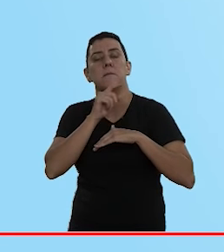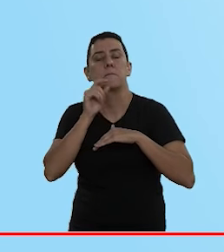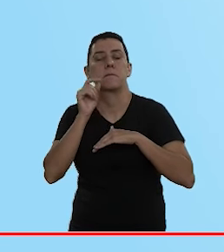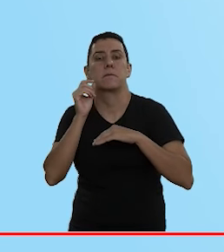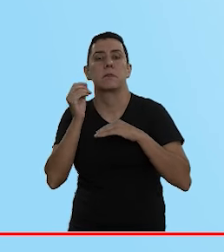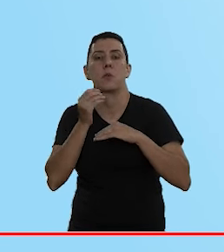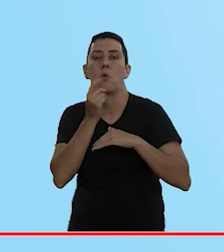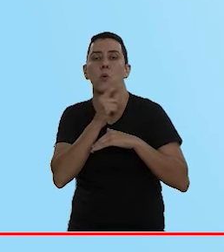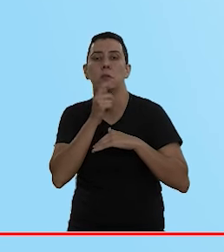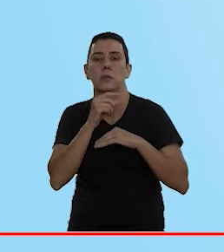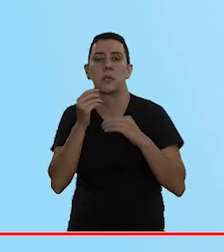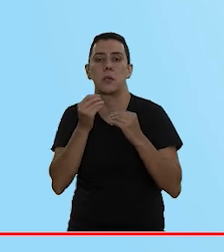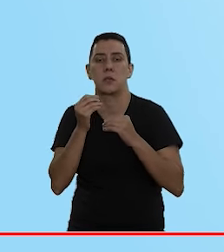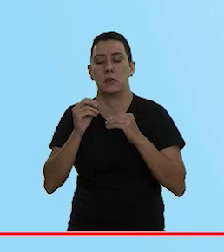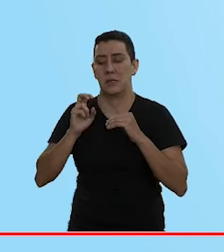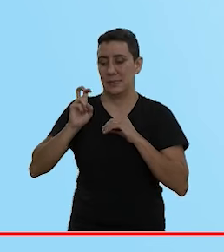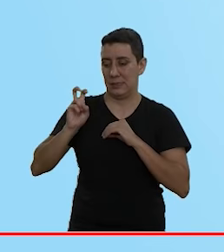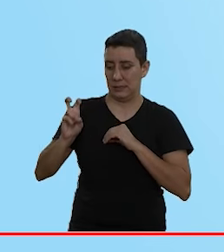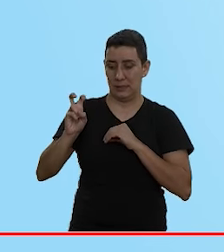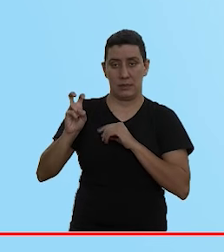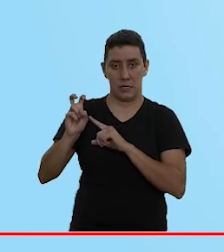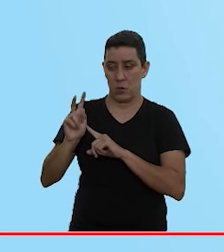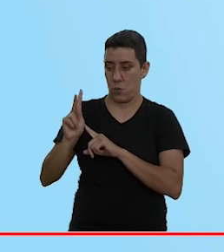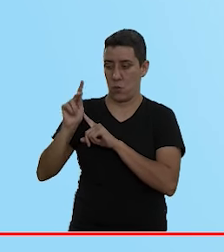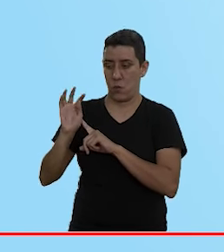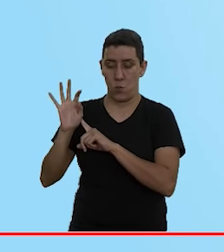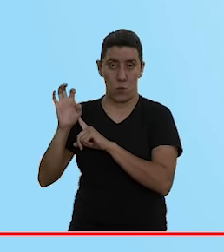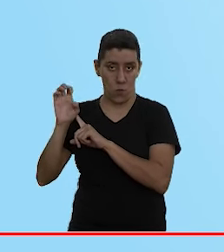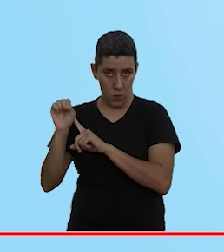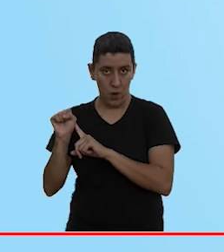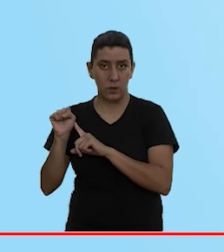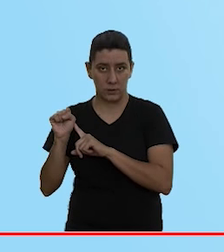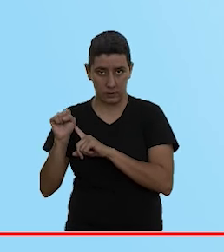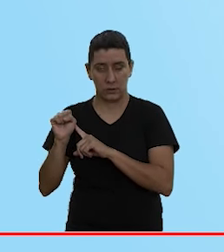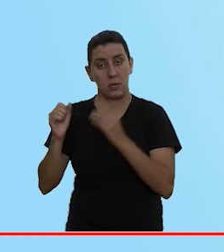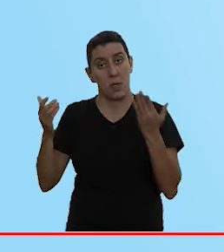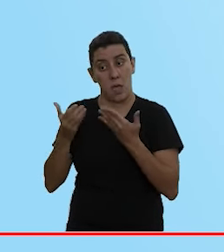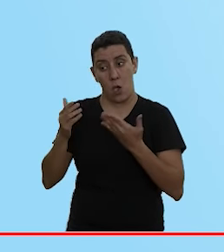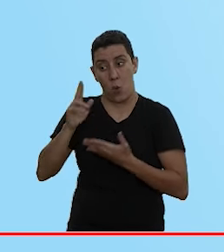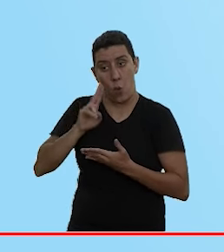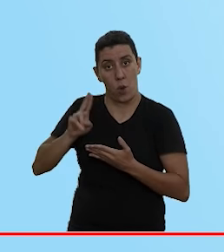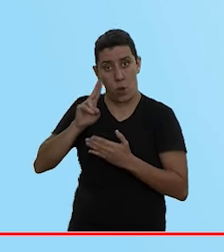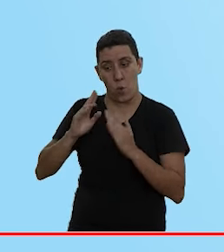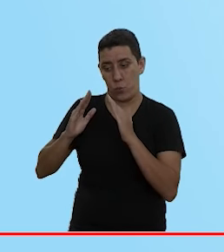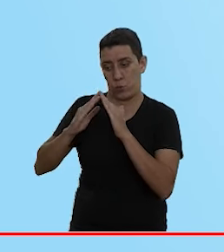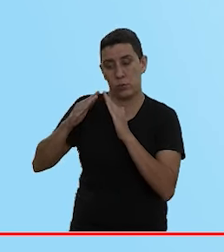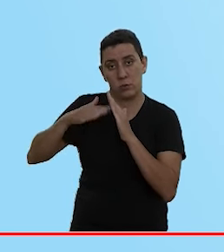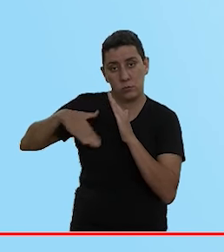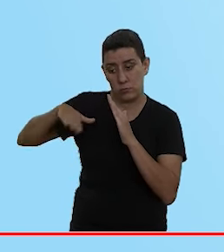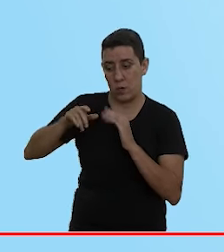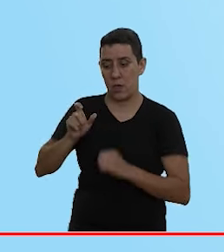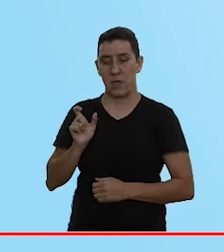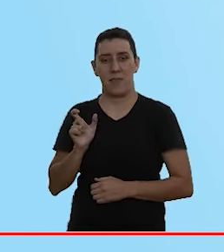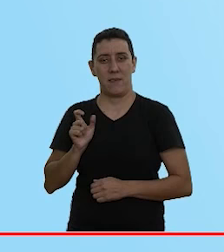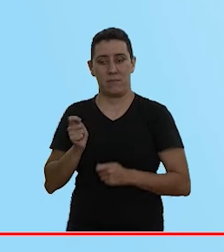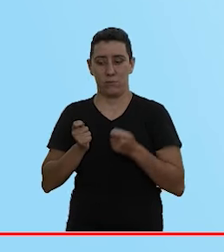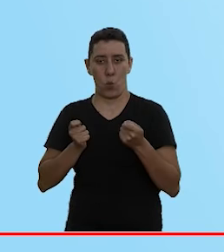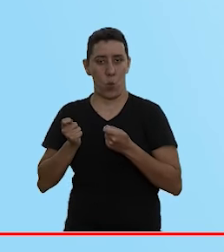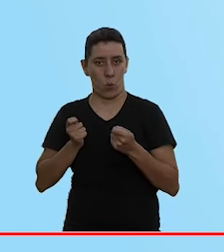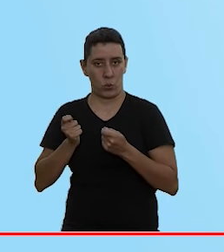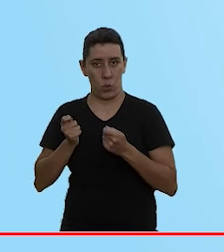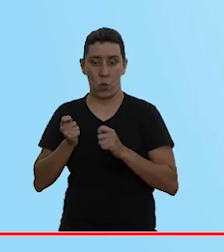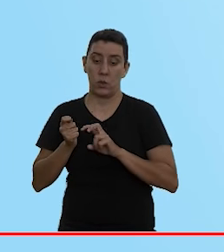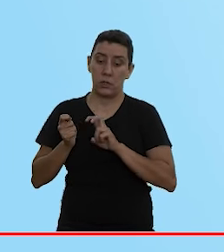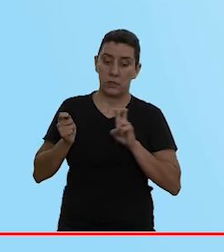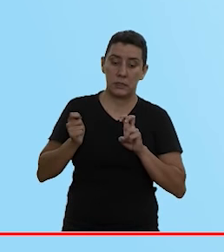teria a possibilidade de colocar 5 kW de potência, né, no inversor, né, e 5 kW